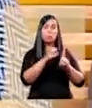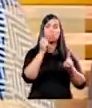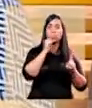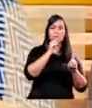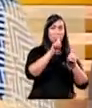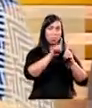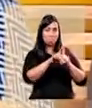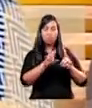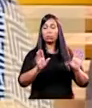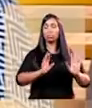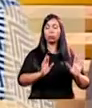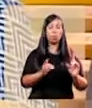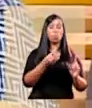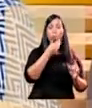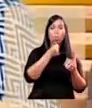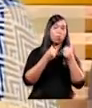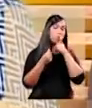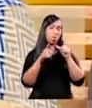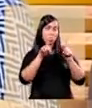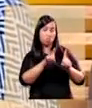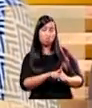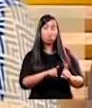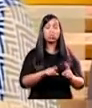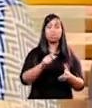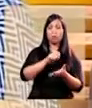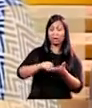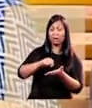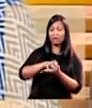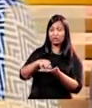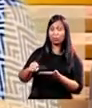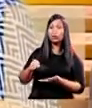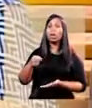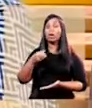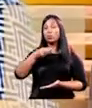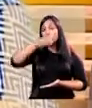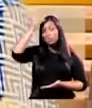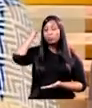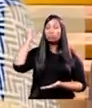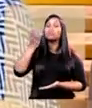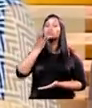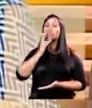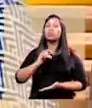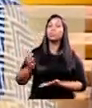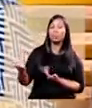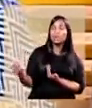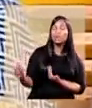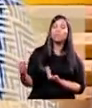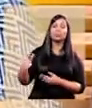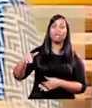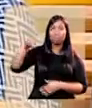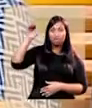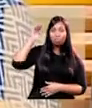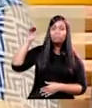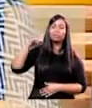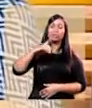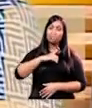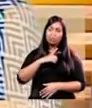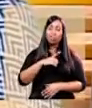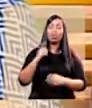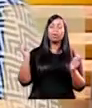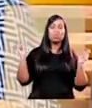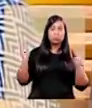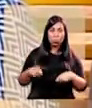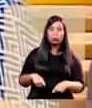não, estarem no cadastro de adoção. Então, o apadrinhamento afetivo são para crianças e adolescentes que tem